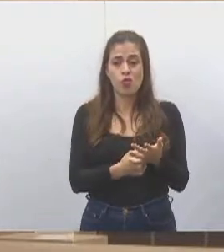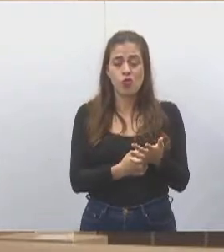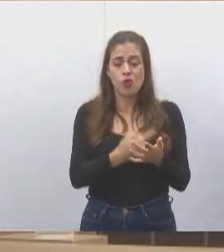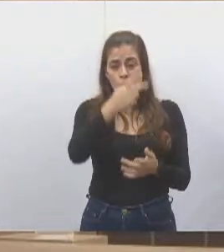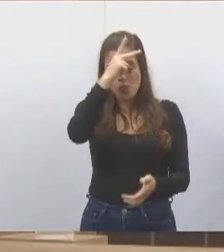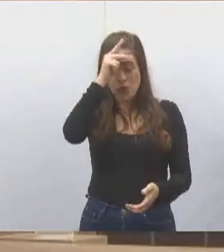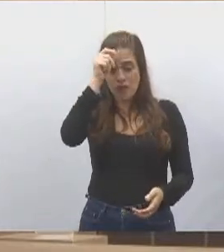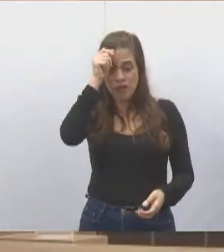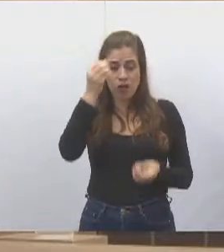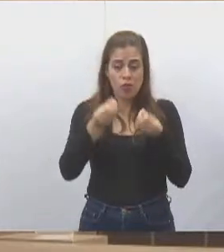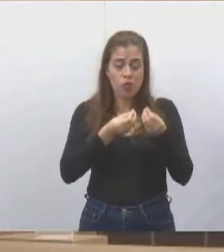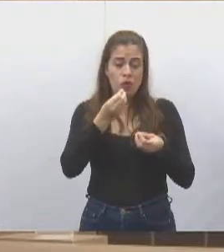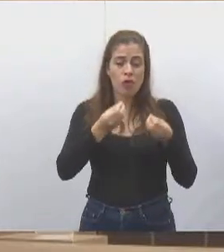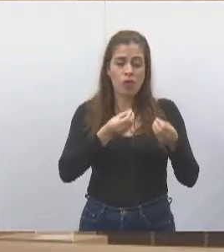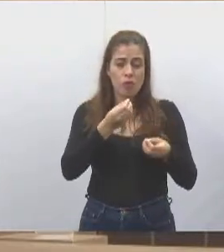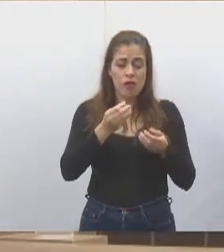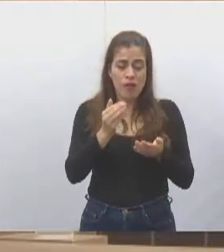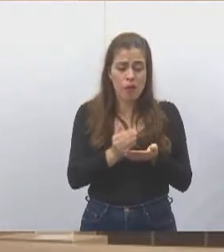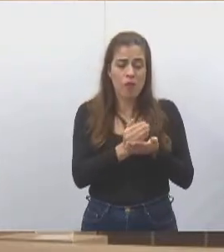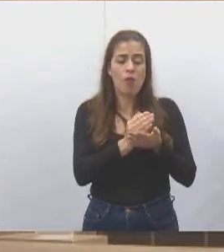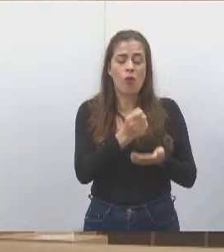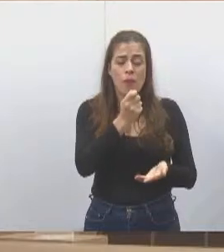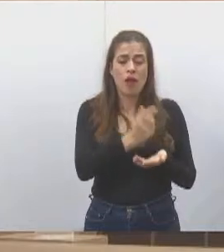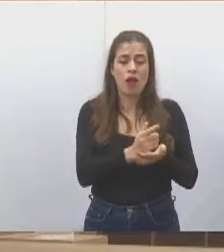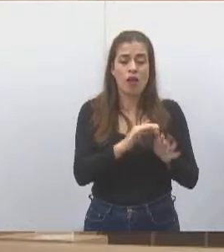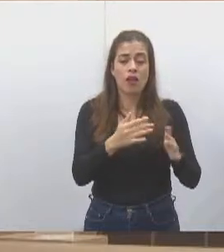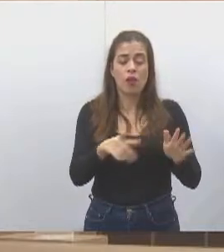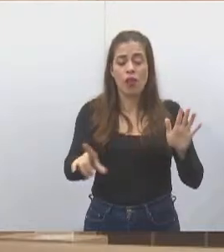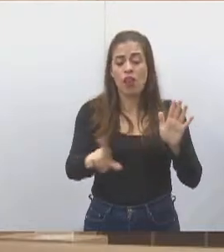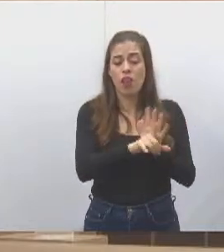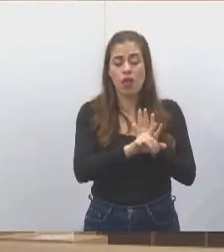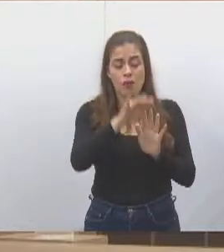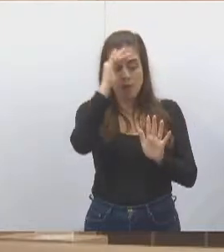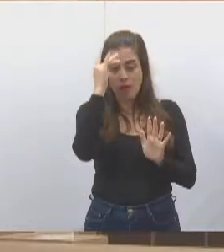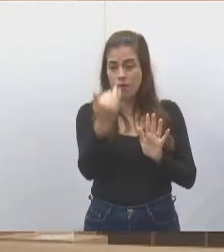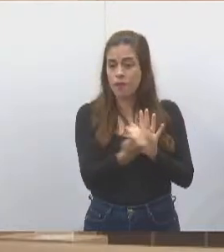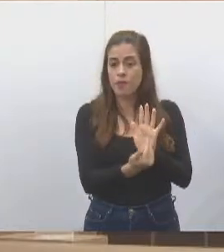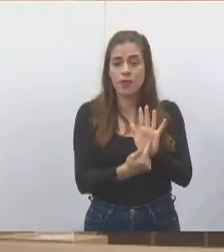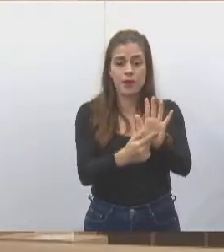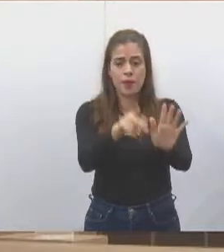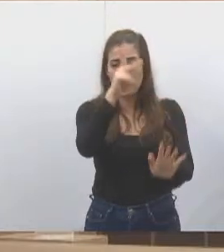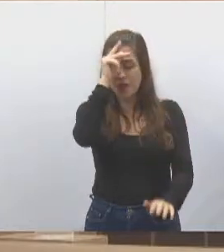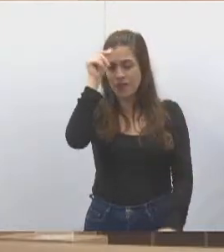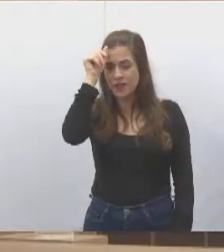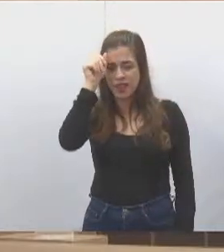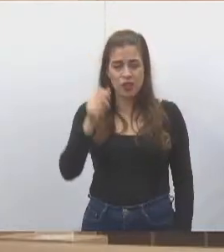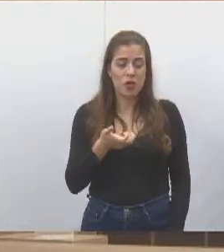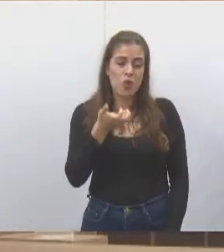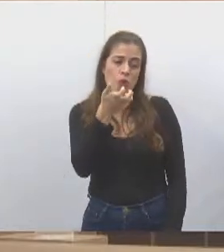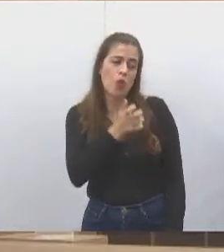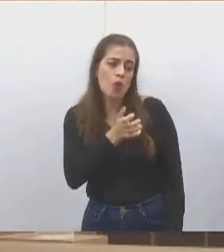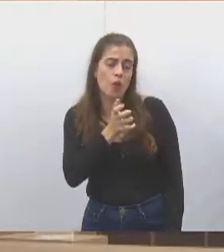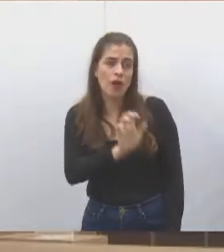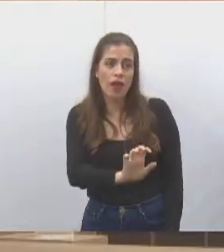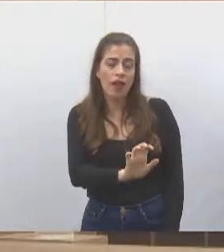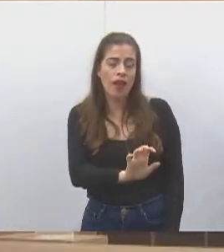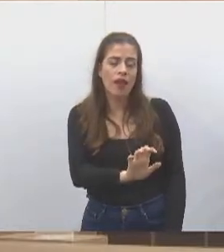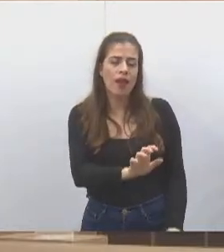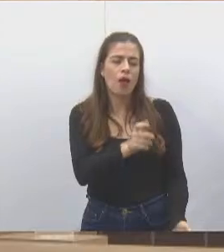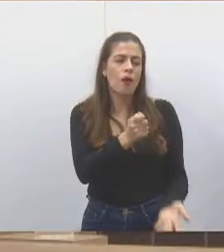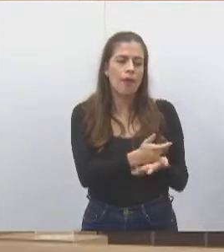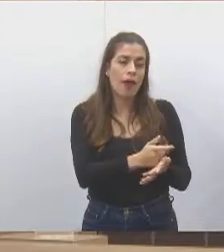que cobre esses custos. E tem uma lei que rege isso, então não basta o prefeito simplesmente dizer que não quer cobrar, ele precisa cobrar até